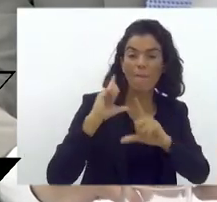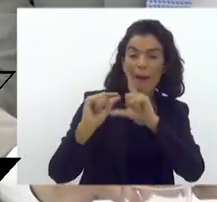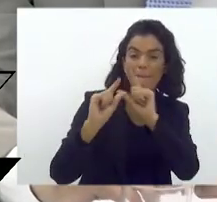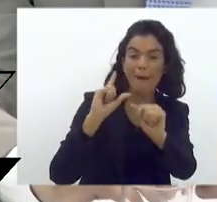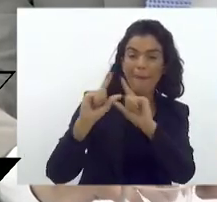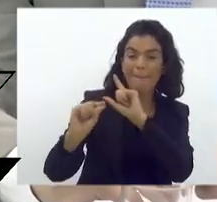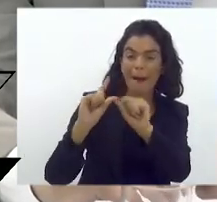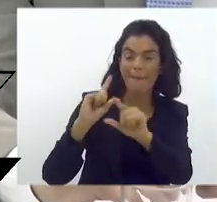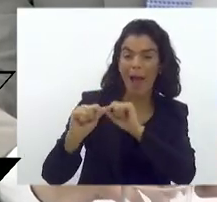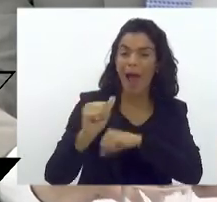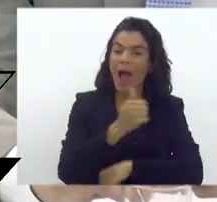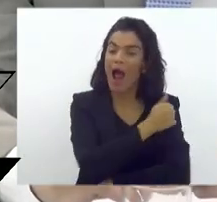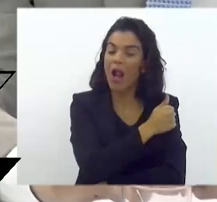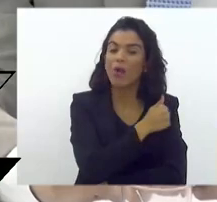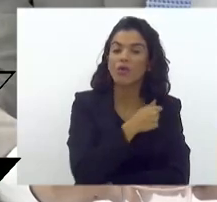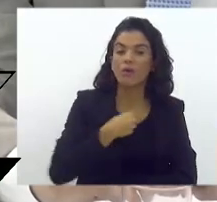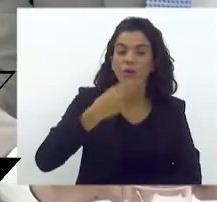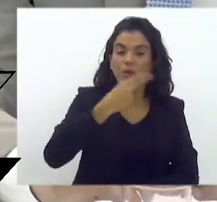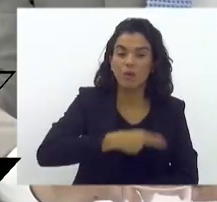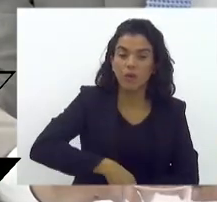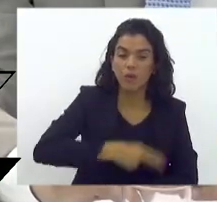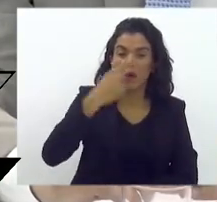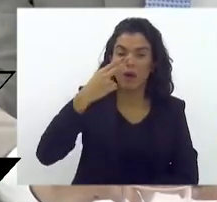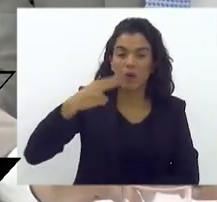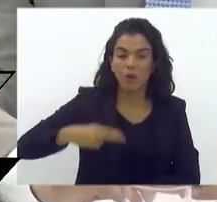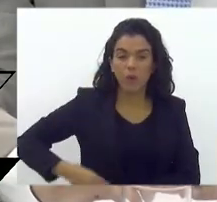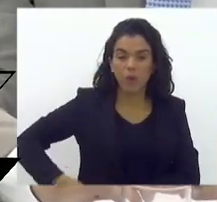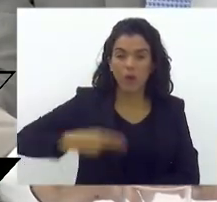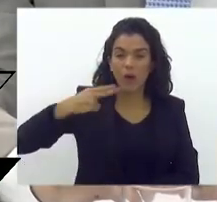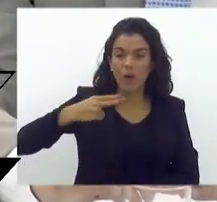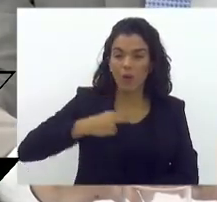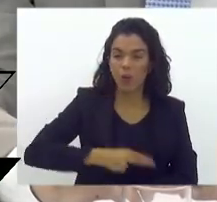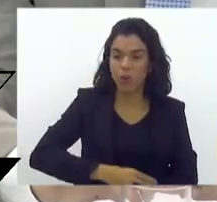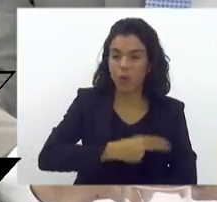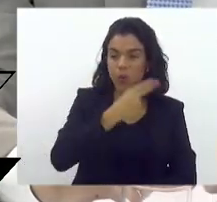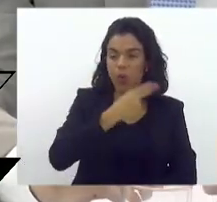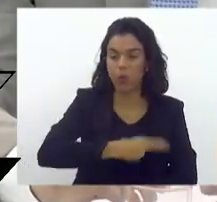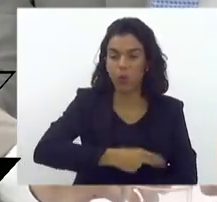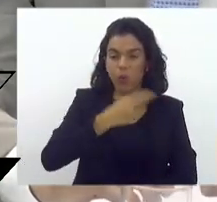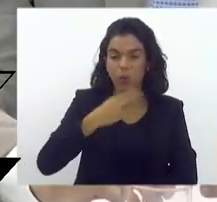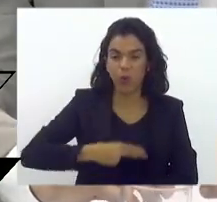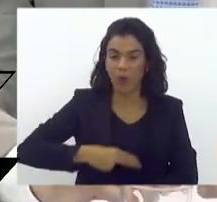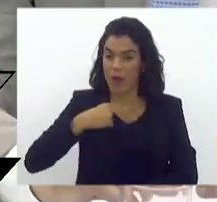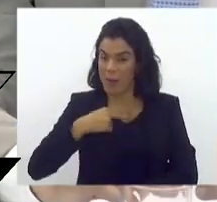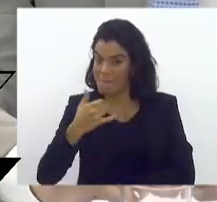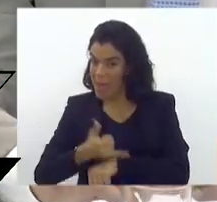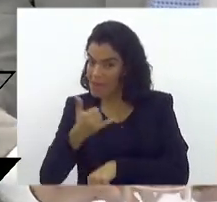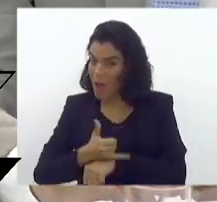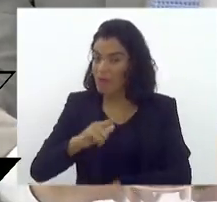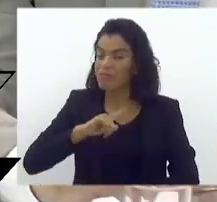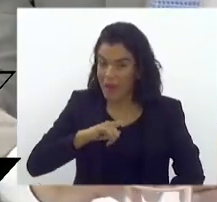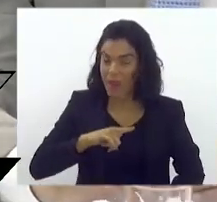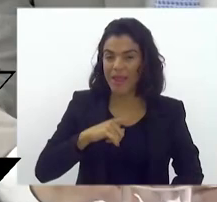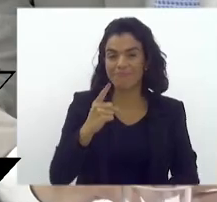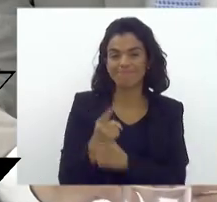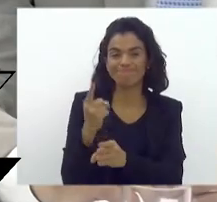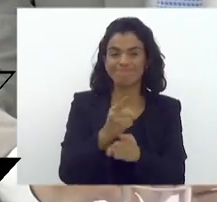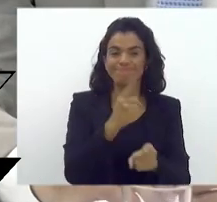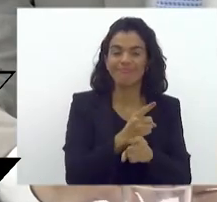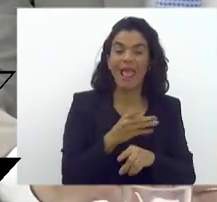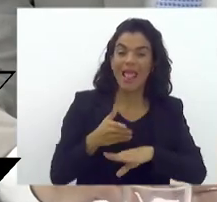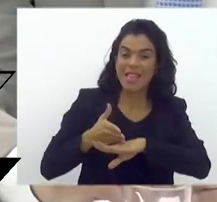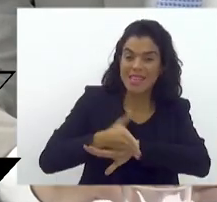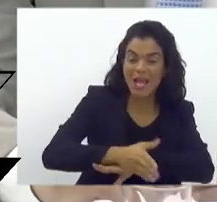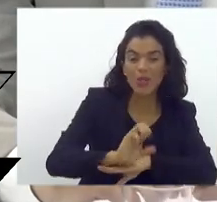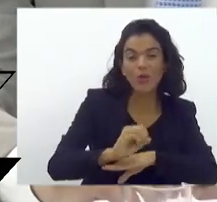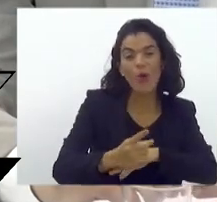para tentar saber, de fato, se existe algum tipo de equipamento que um determinado aluno esteja transportando para dentro ou para fora da